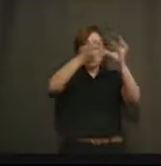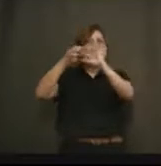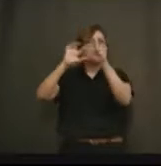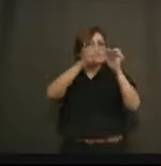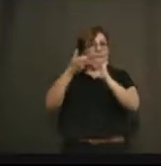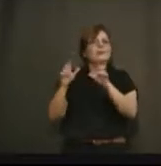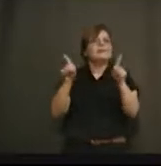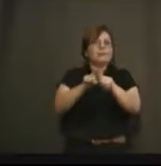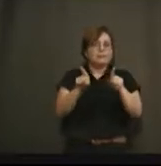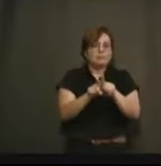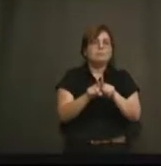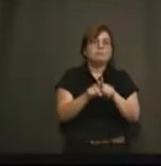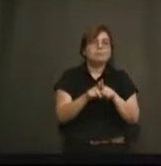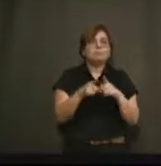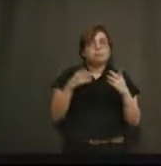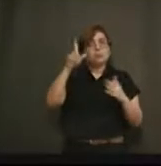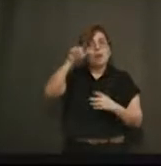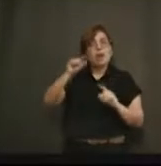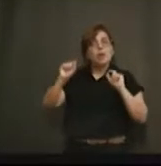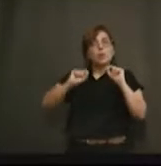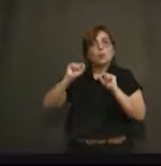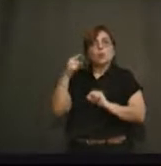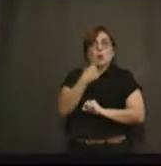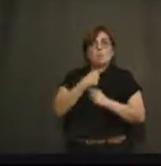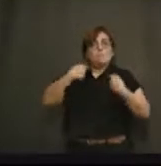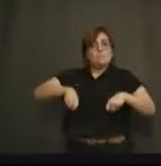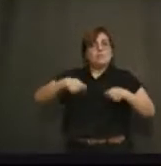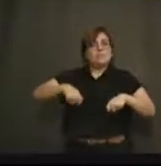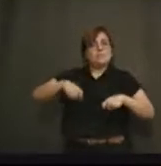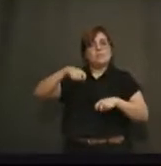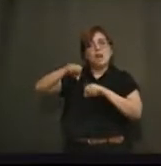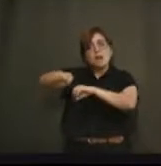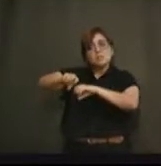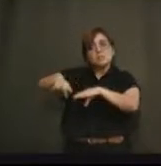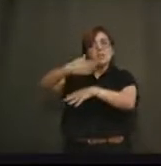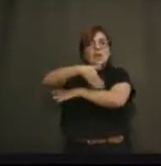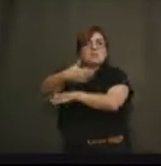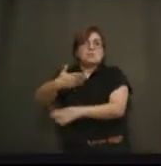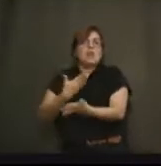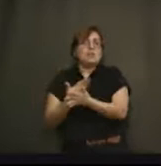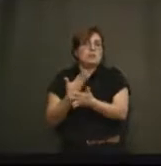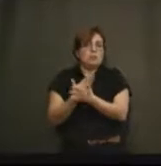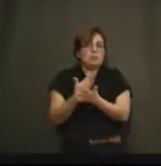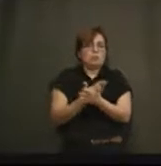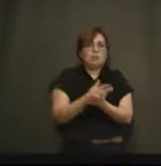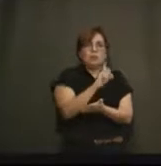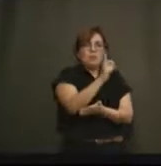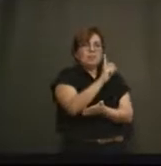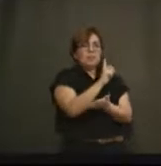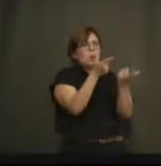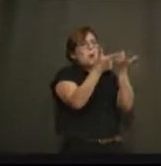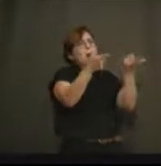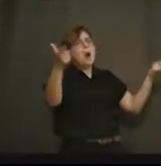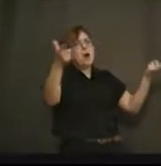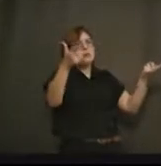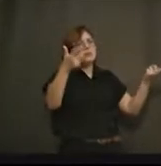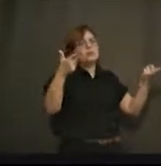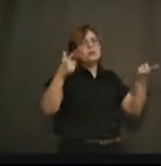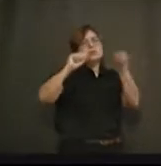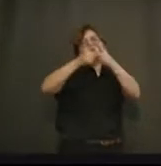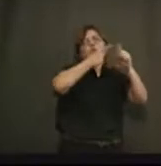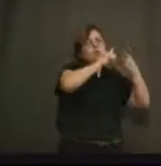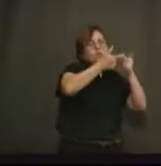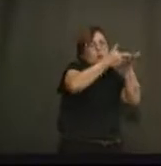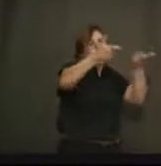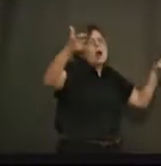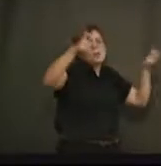é isso que a gente precisa ensinar na sala de aula. Eu não quero entrar na discussão mais ampla da educação matemática, que é uma